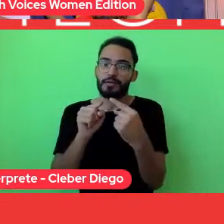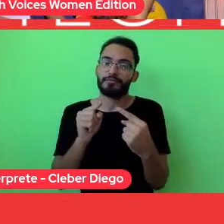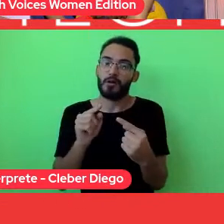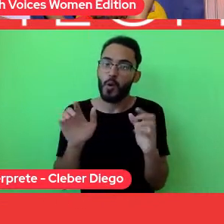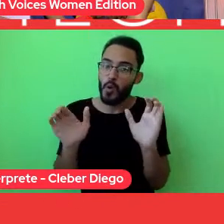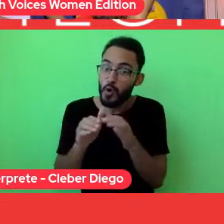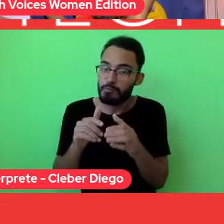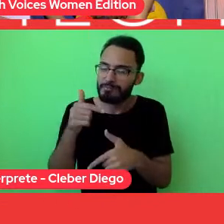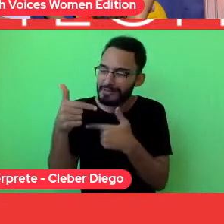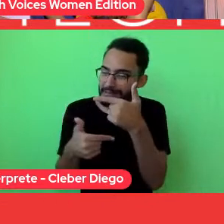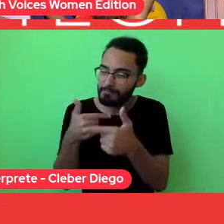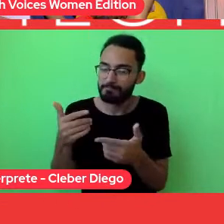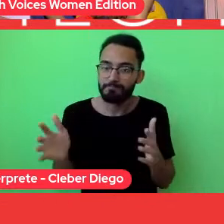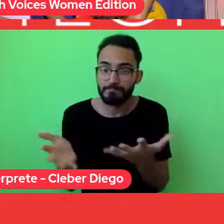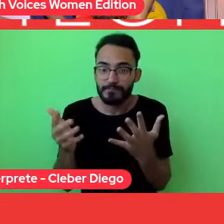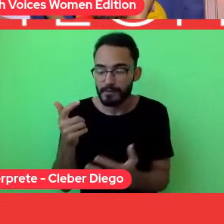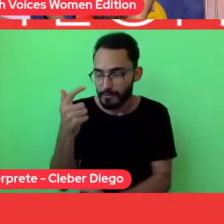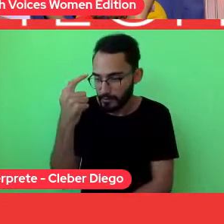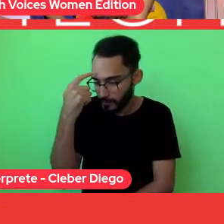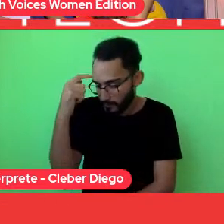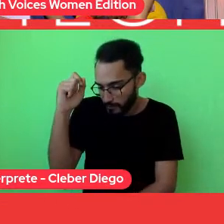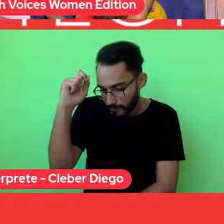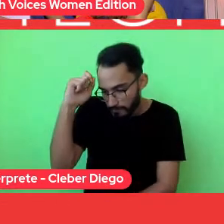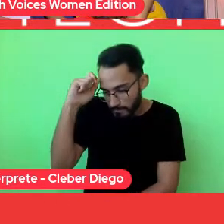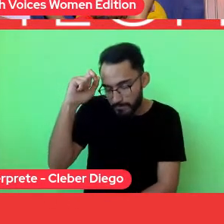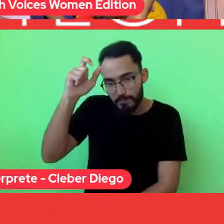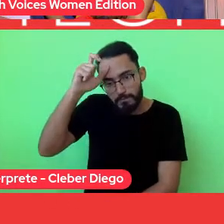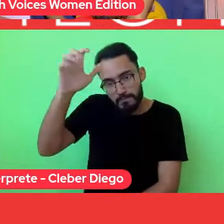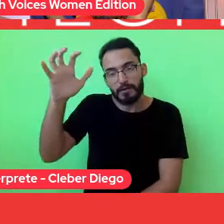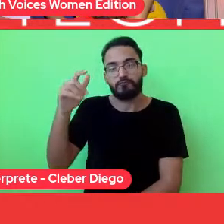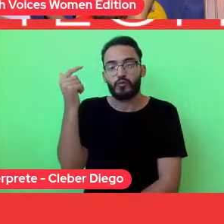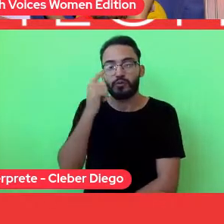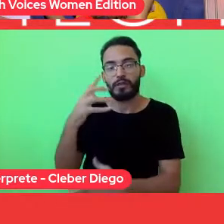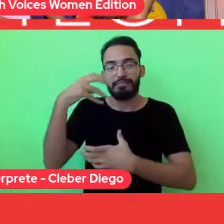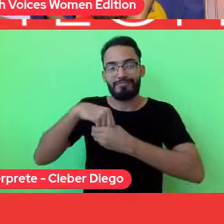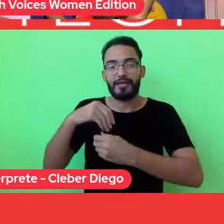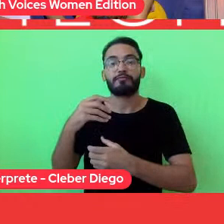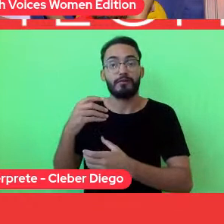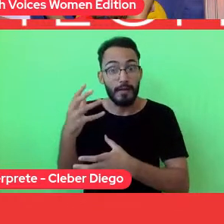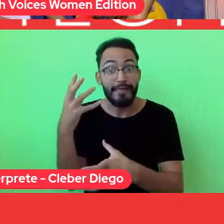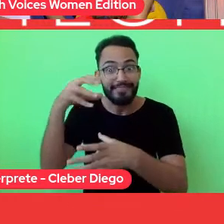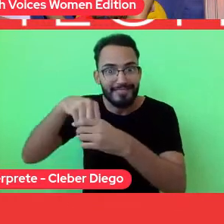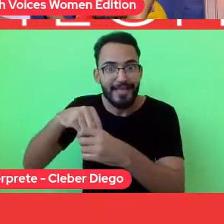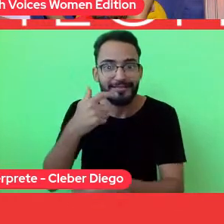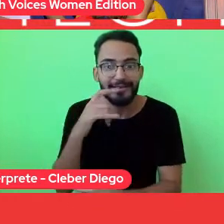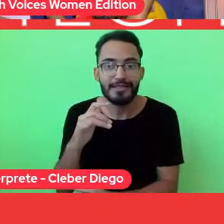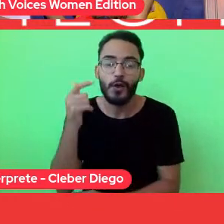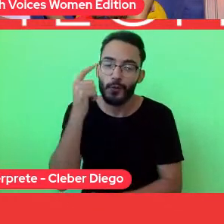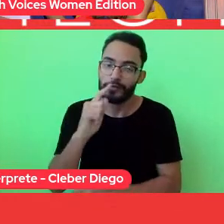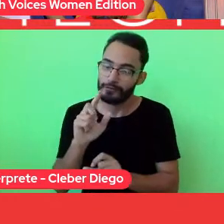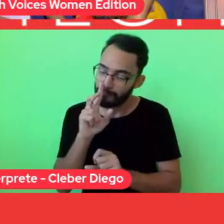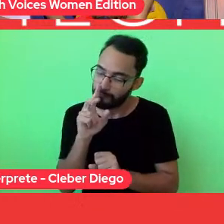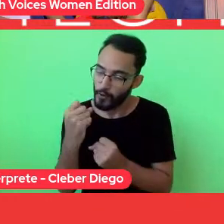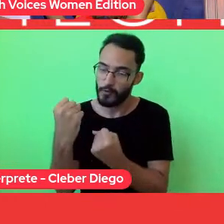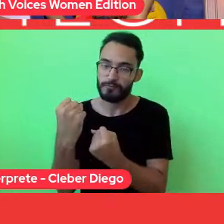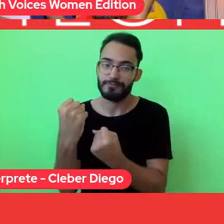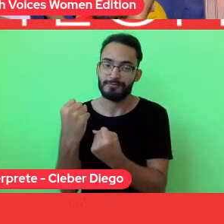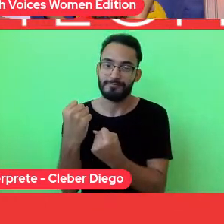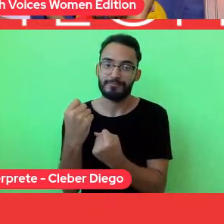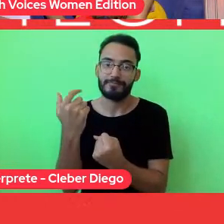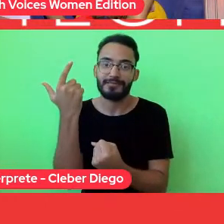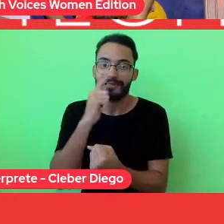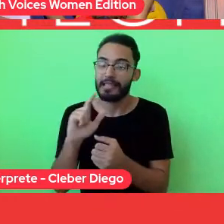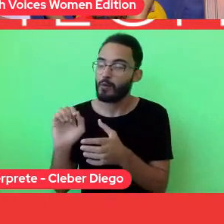grupo, trabalhar o network interno mesmo dentro da C&T, para que a gente também se fortaleça através dessa rede de apoio